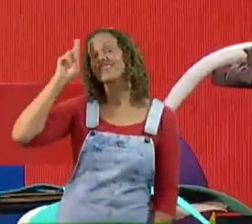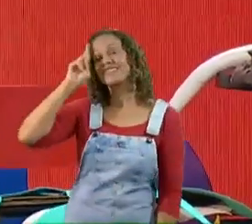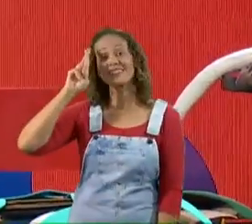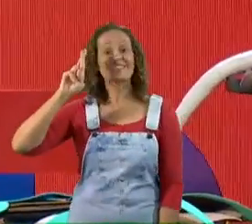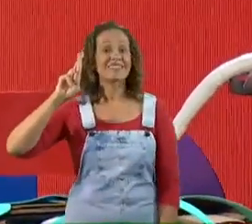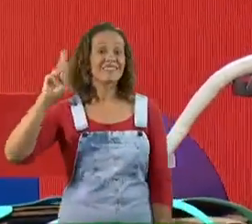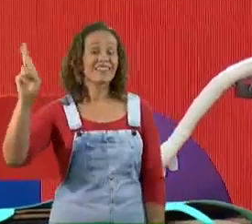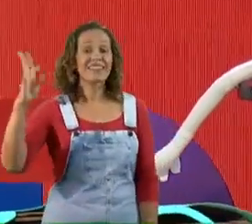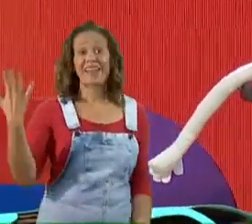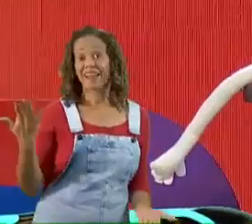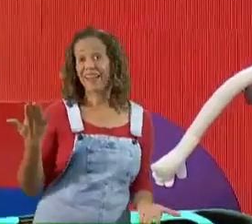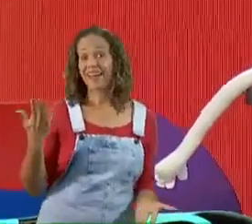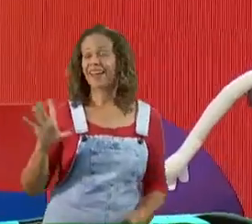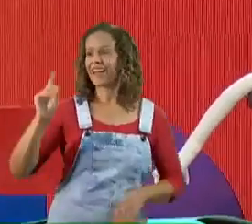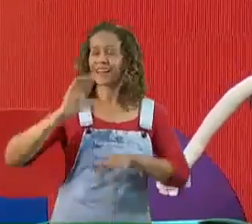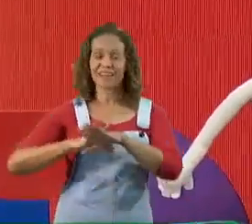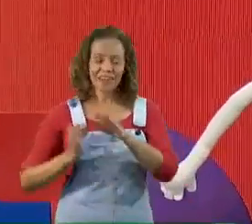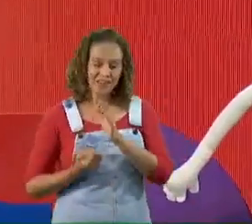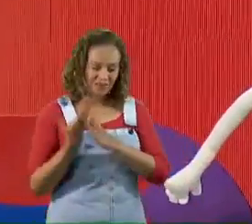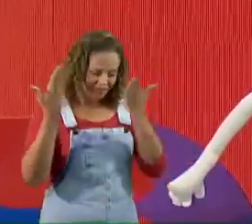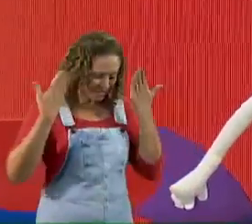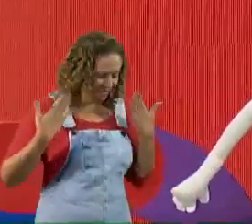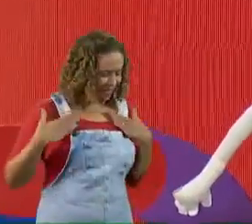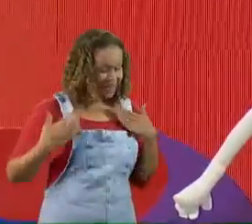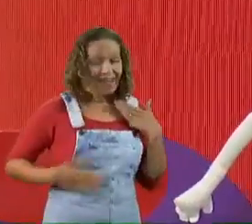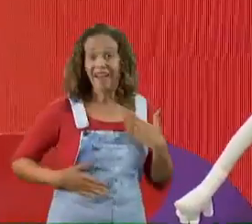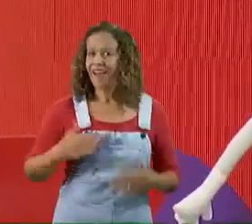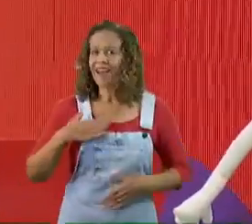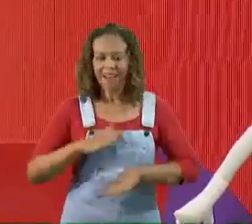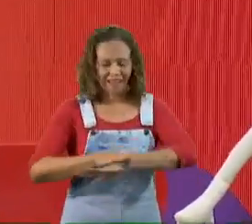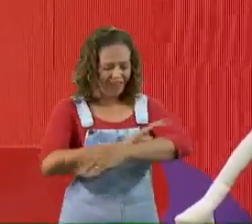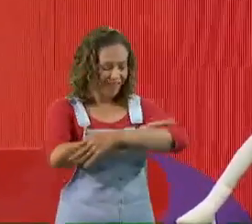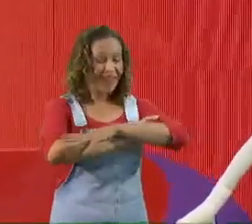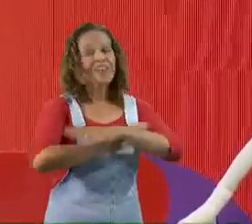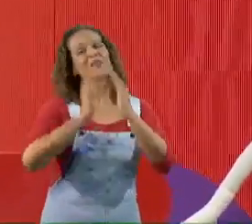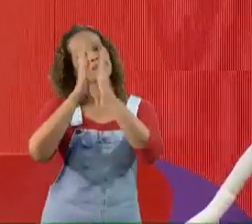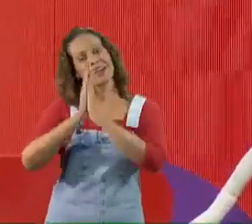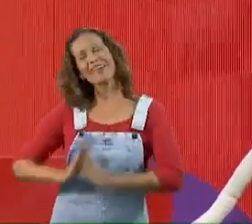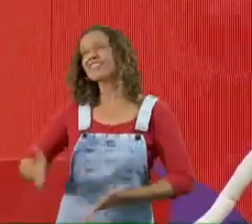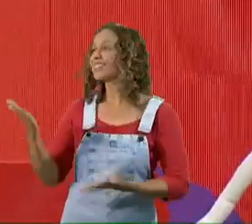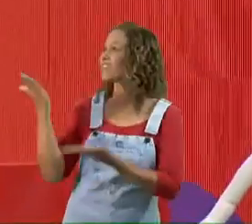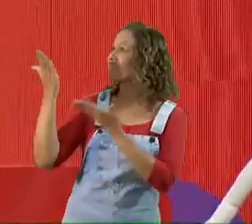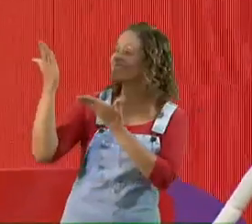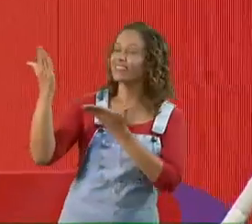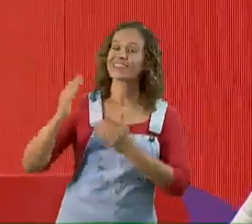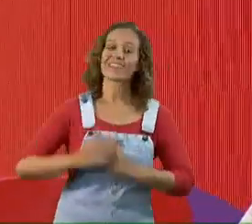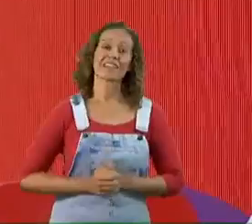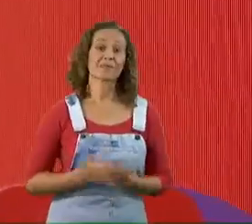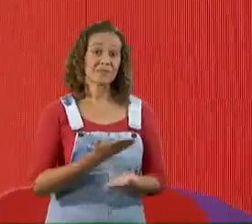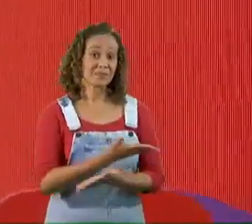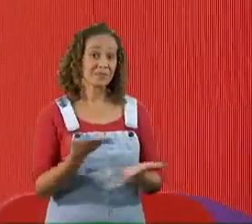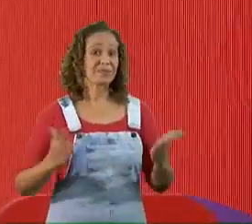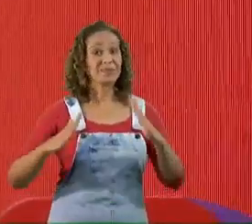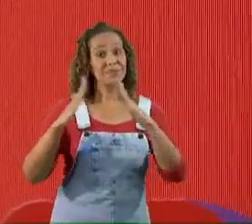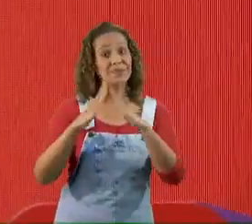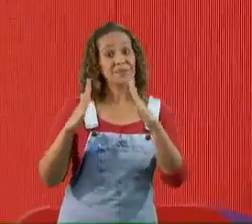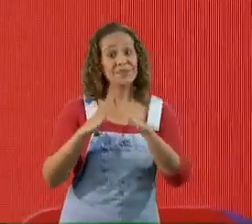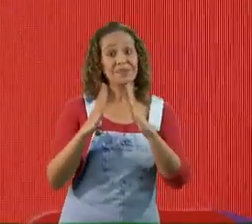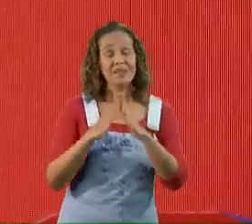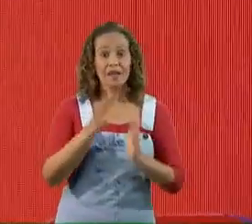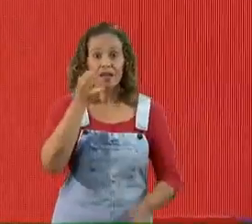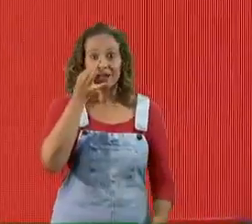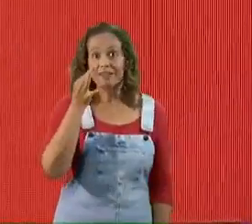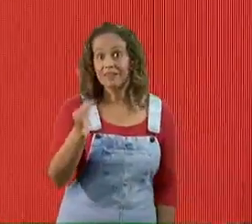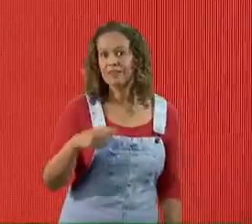Senhor. Tudo que Deus fez em nós é para adorar ao Senhor. E agora eu quero que você de casa fique bem ligadinho, porque